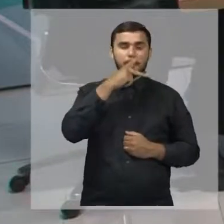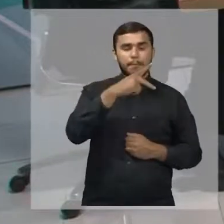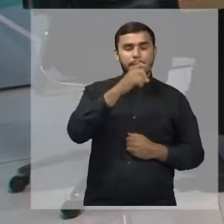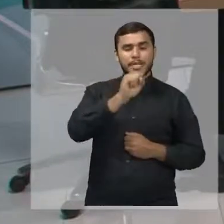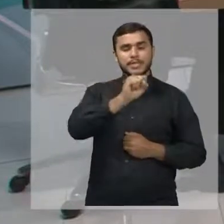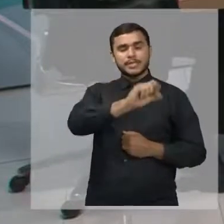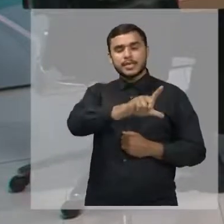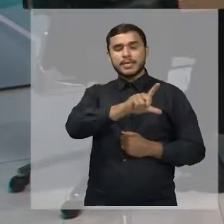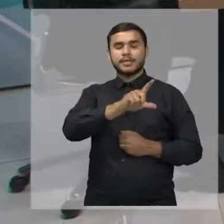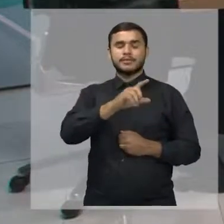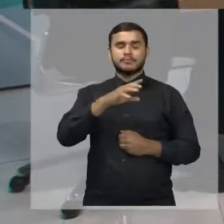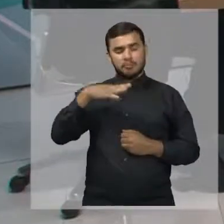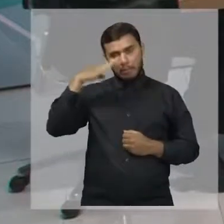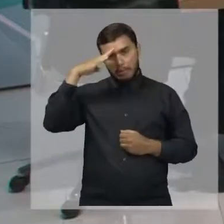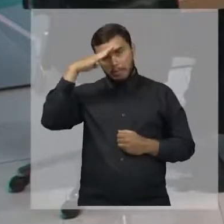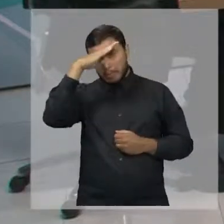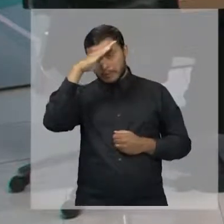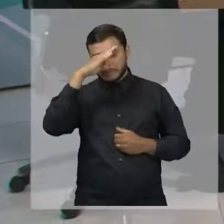Brasil.